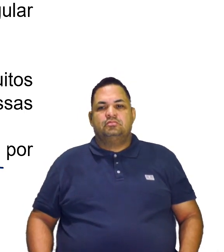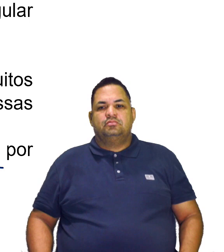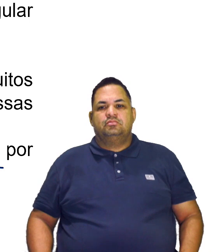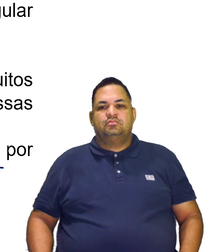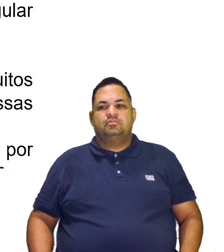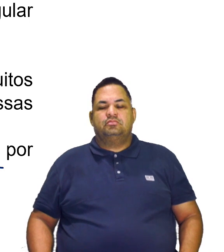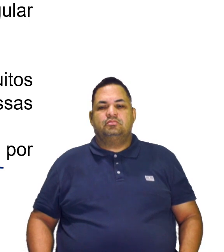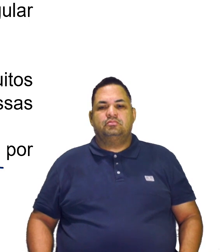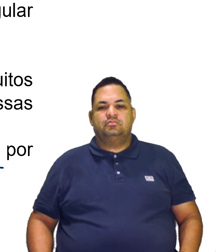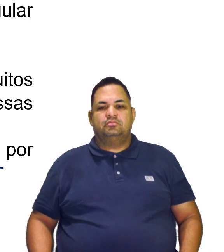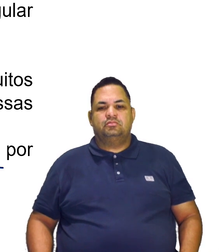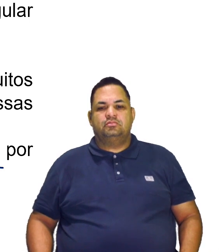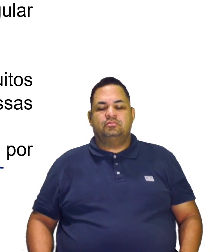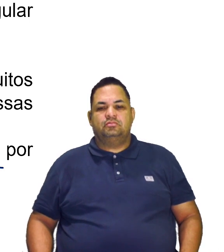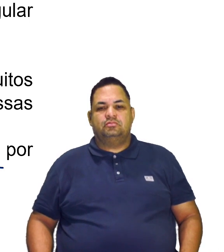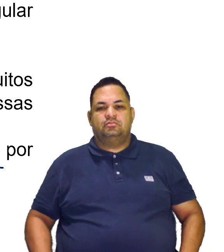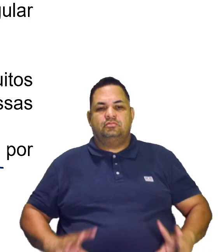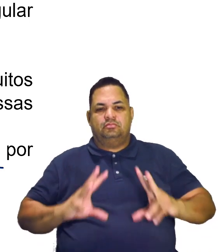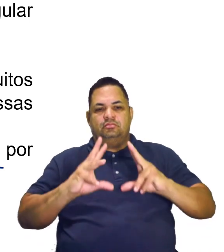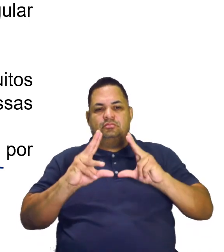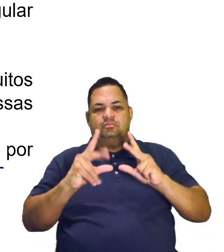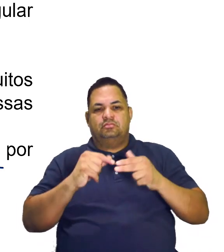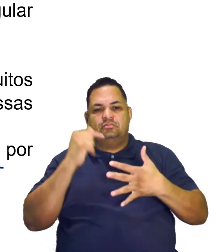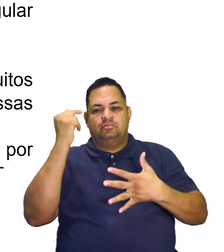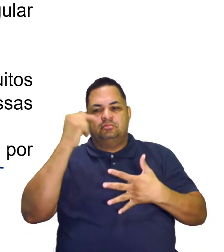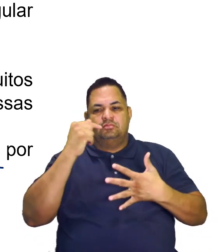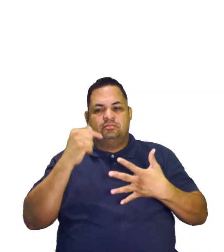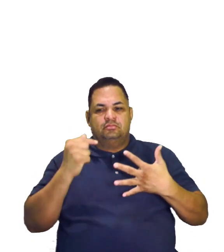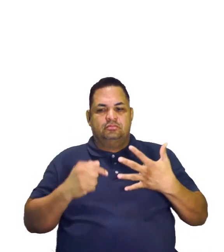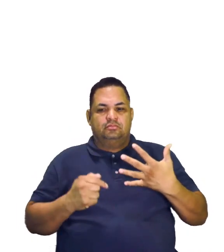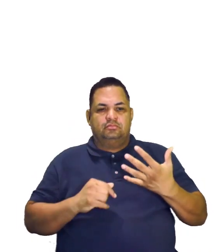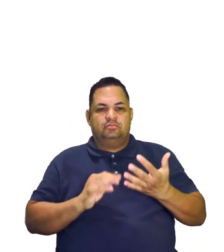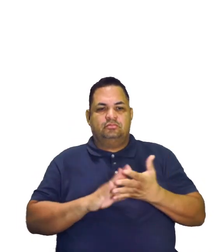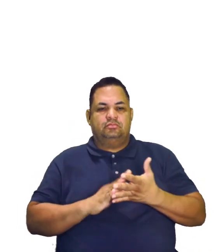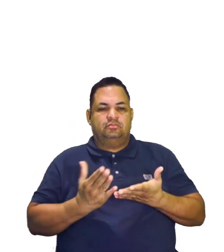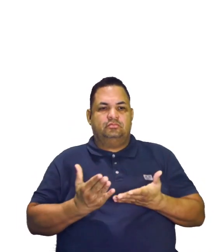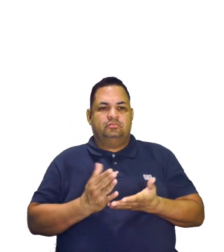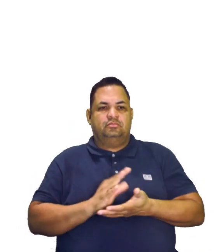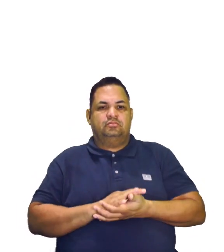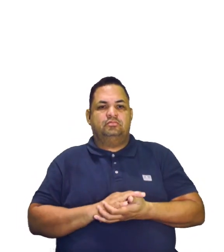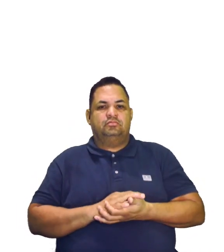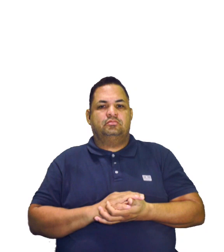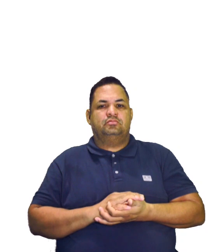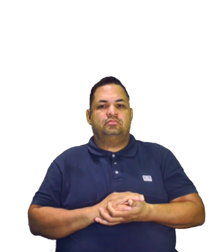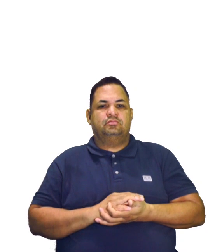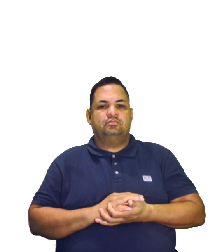línguas diferentes. Então, todas essas asserções estão relacionadas,